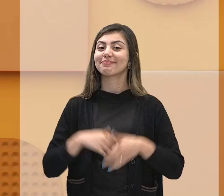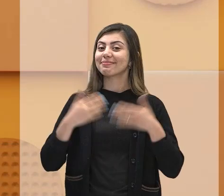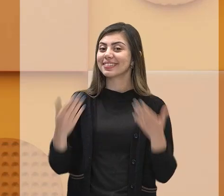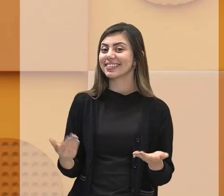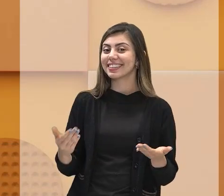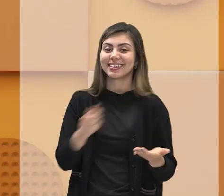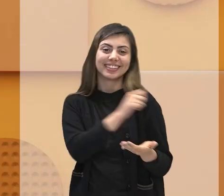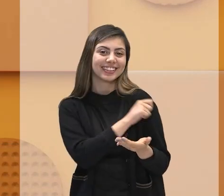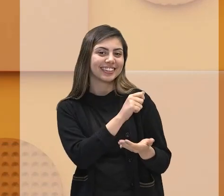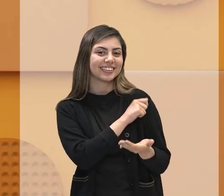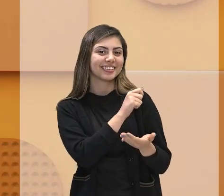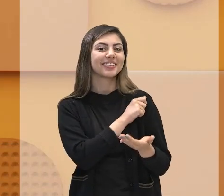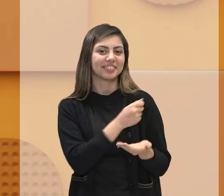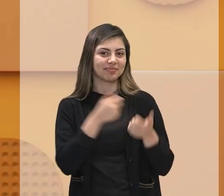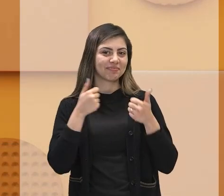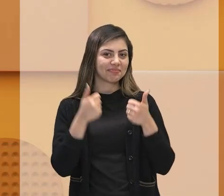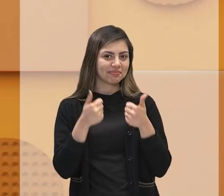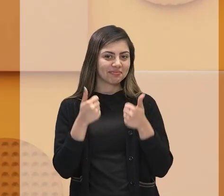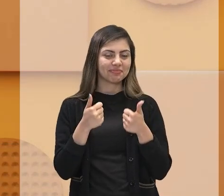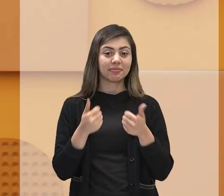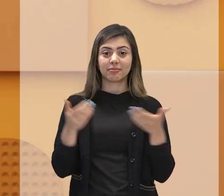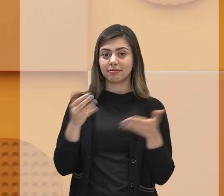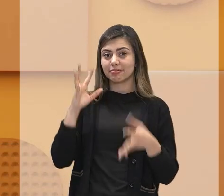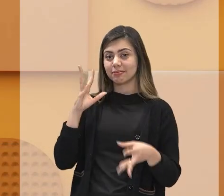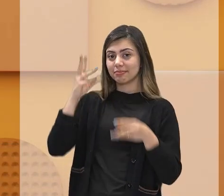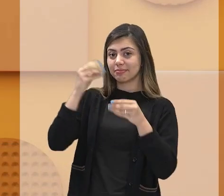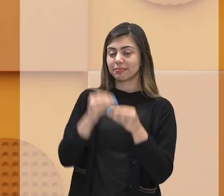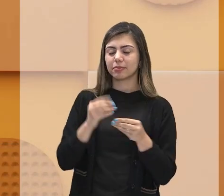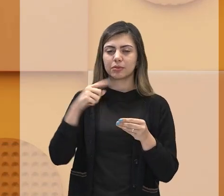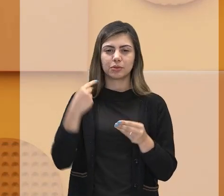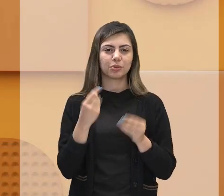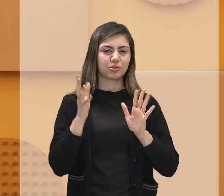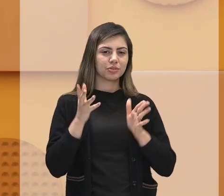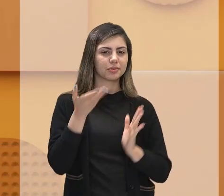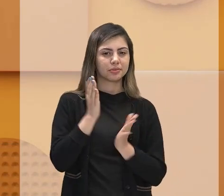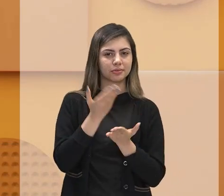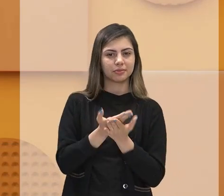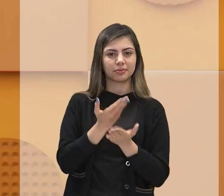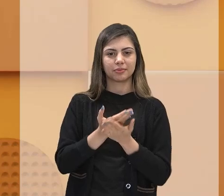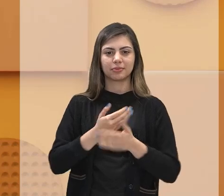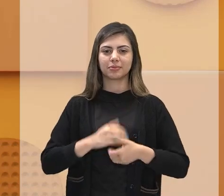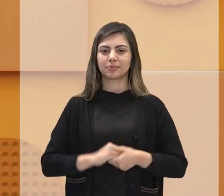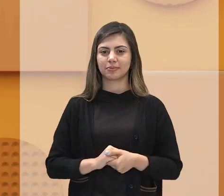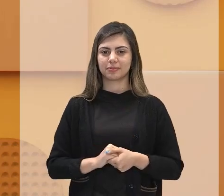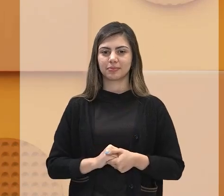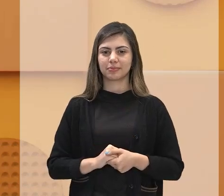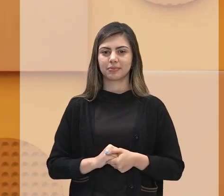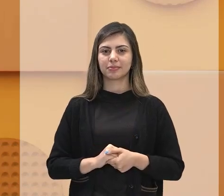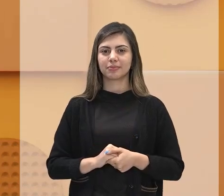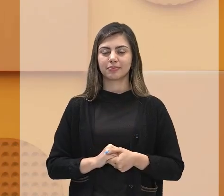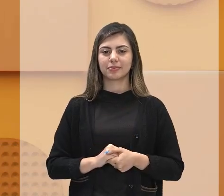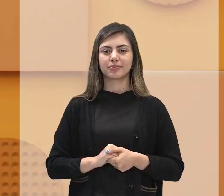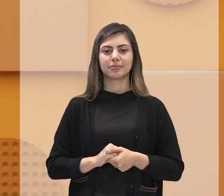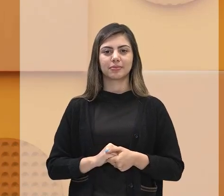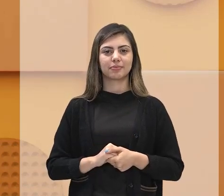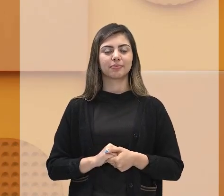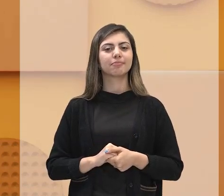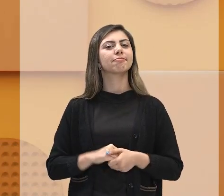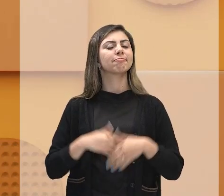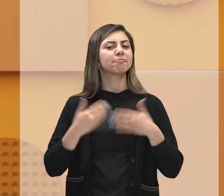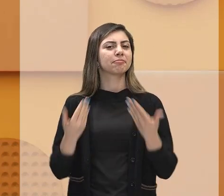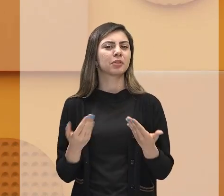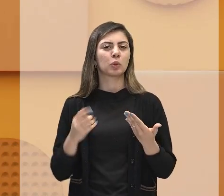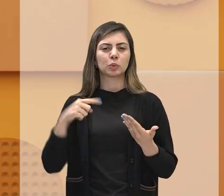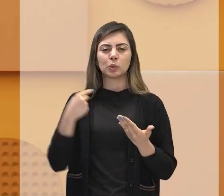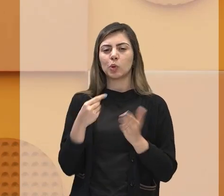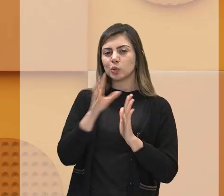Então, queridos e queridas, vamos recapitular um pouco do que nós vimos durante a nossa unidade 1. Claro, não tem como pegar tudo